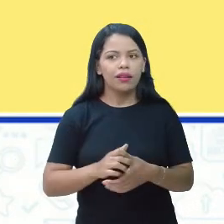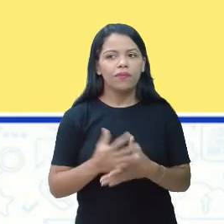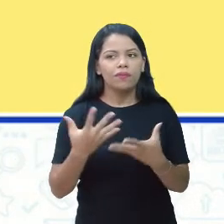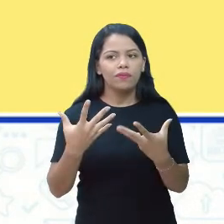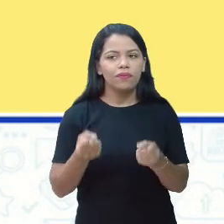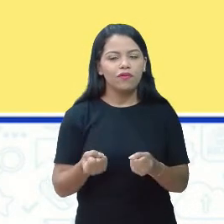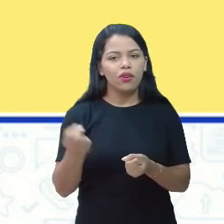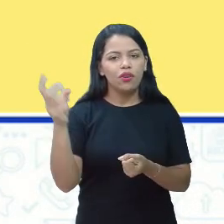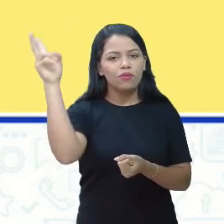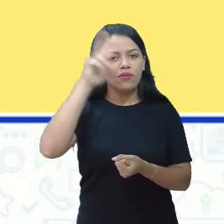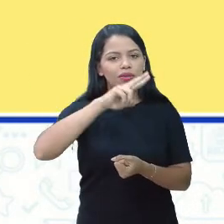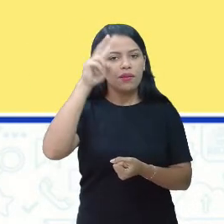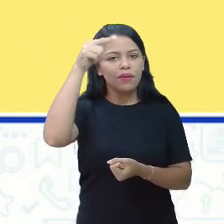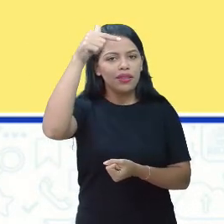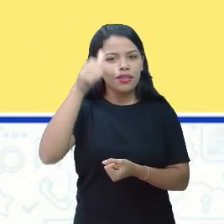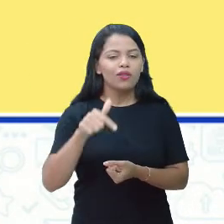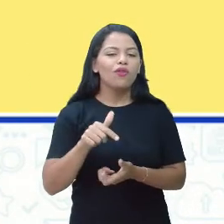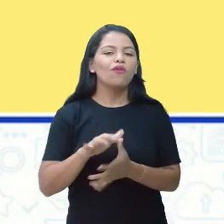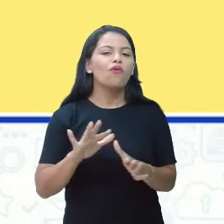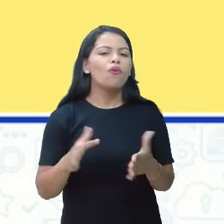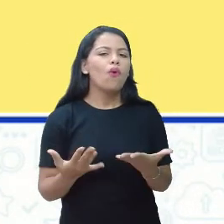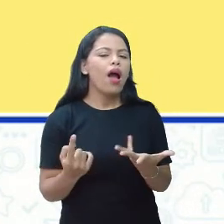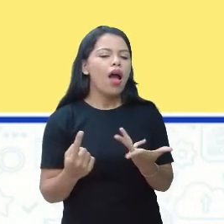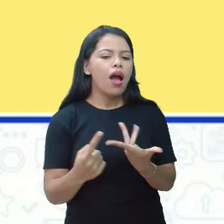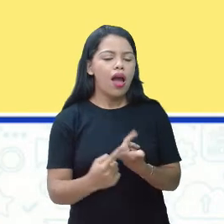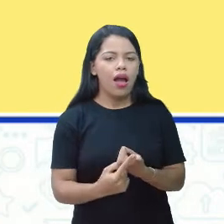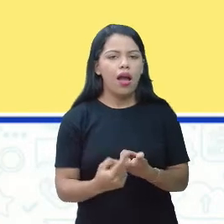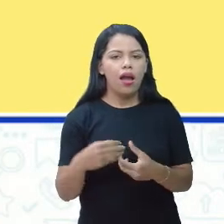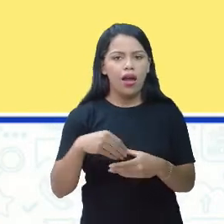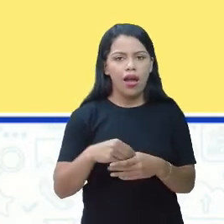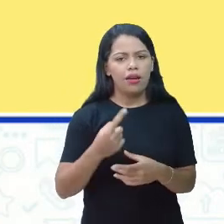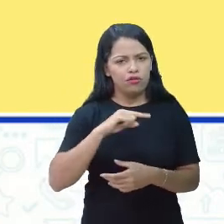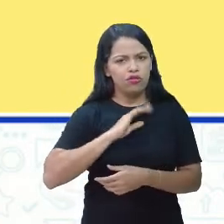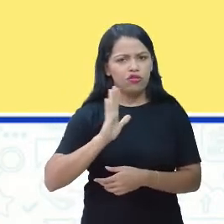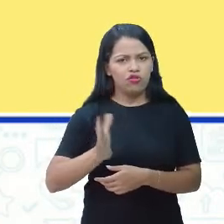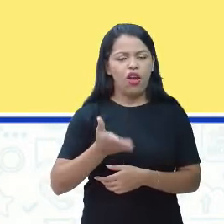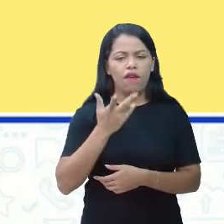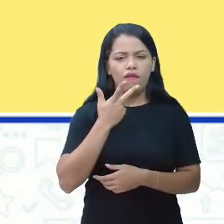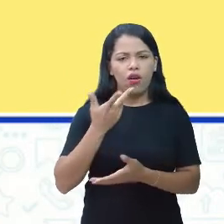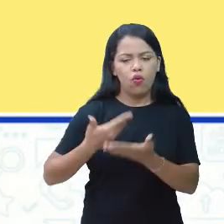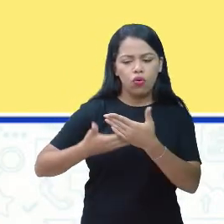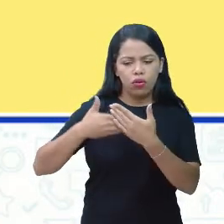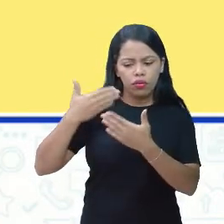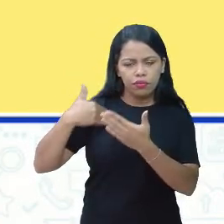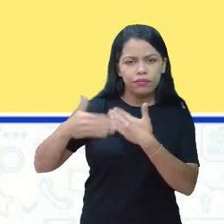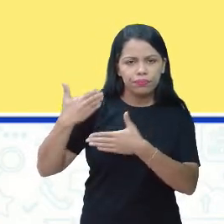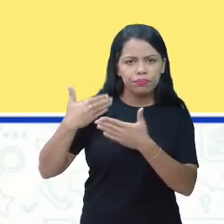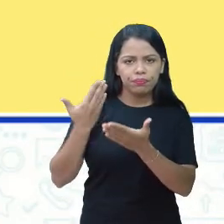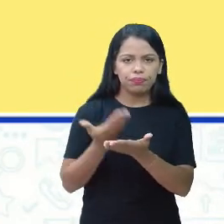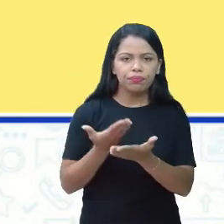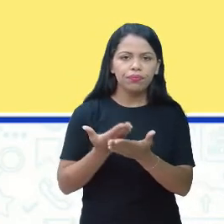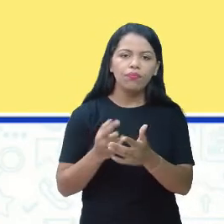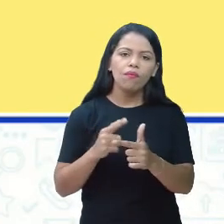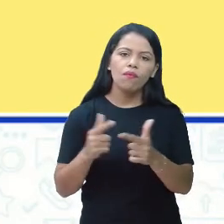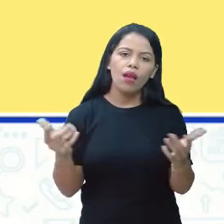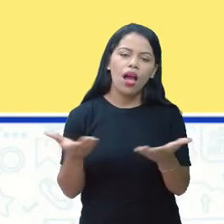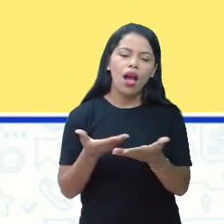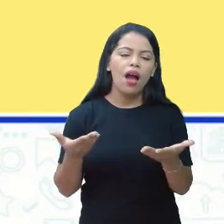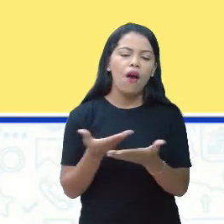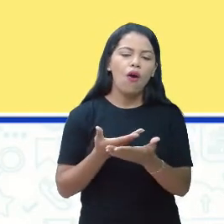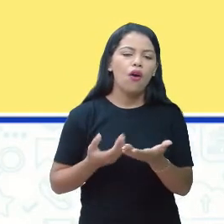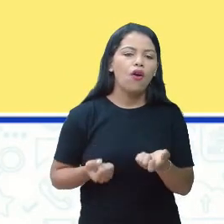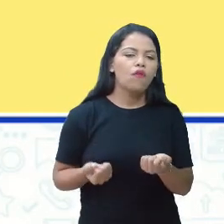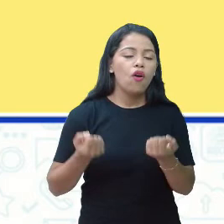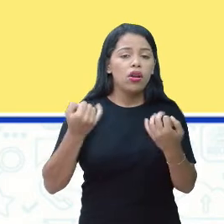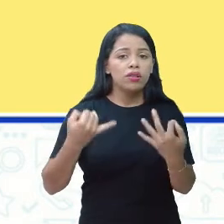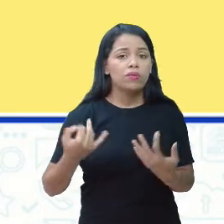Vamos relembrar quais são esses elementos? Já falamos na aula anterior e vou reforçar, eu tenho o